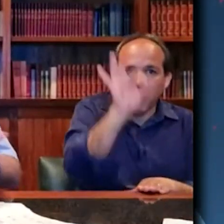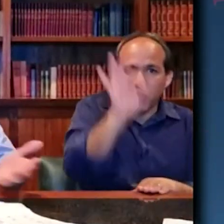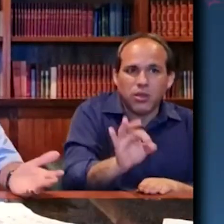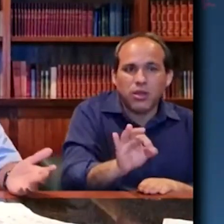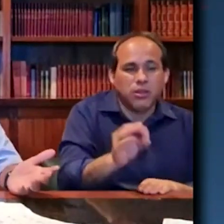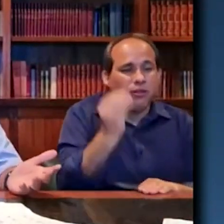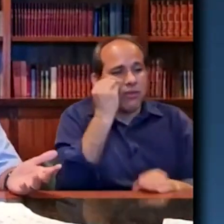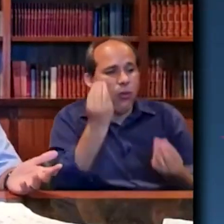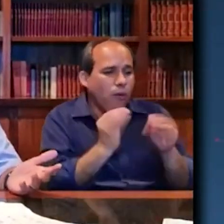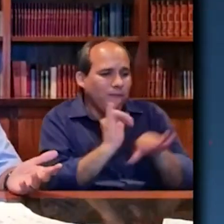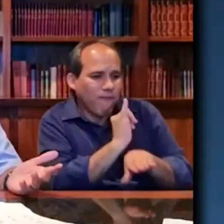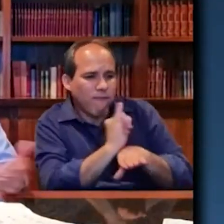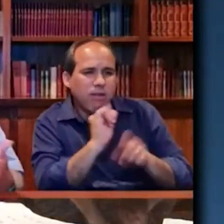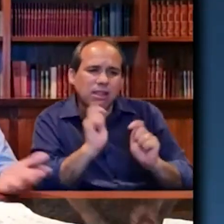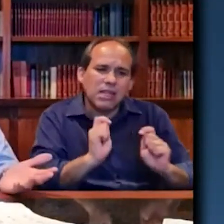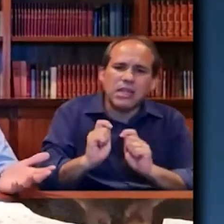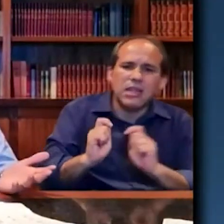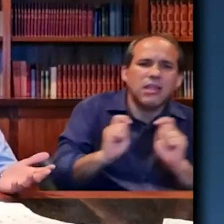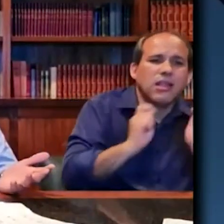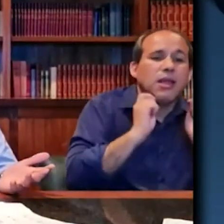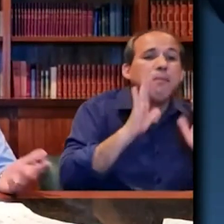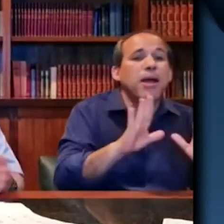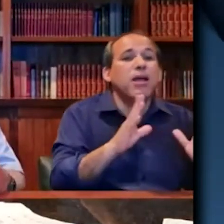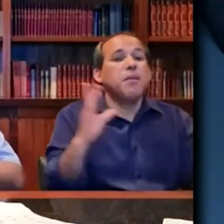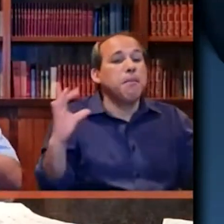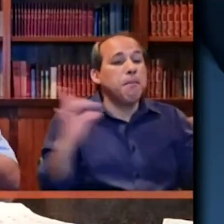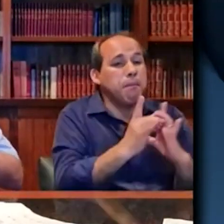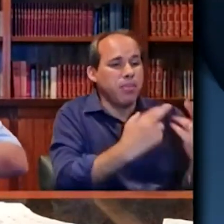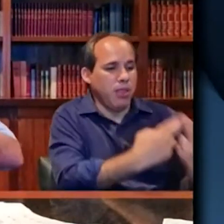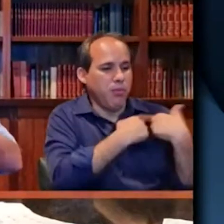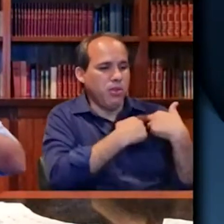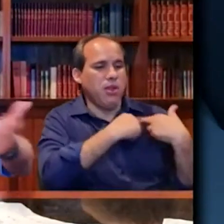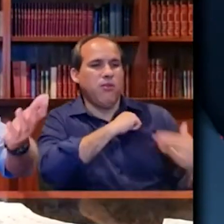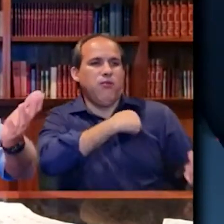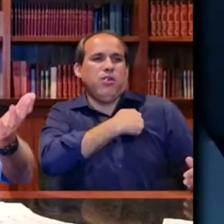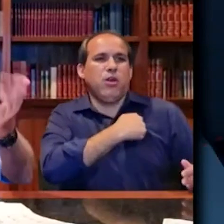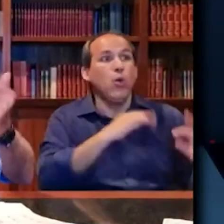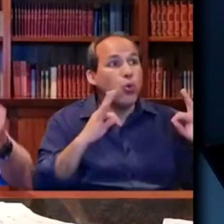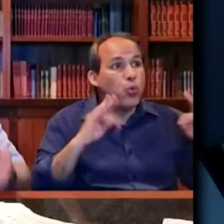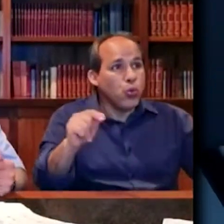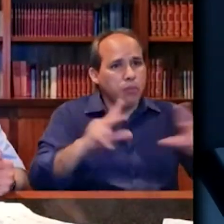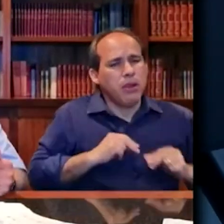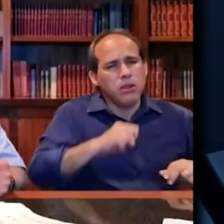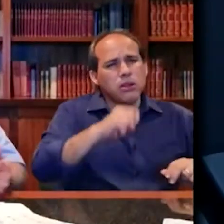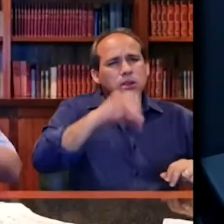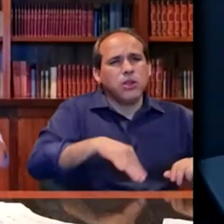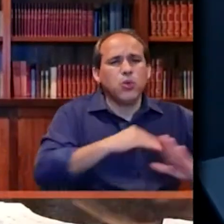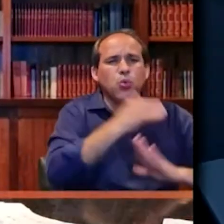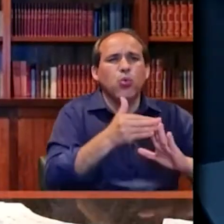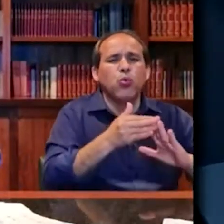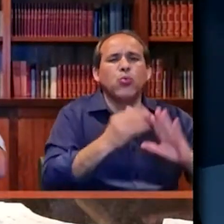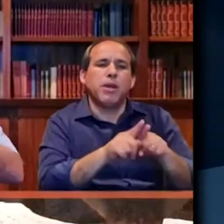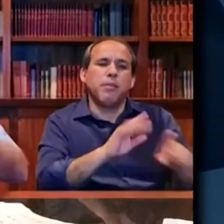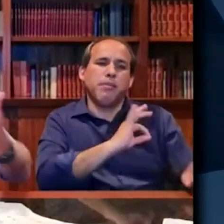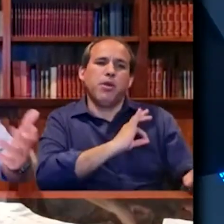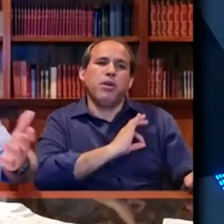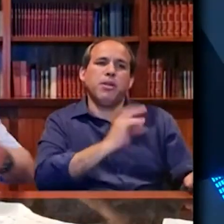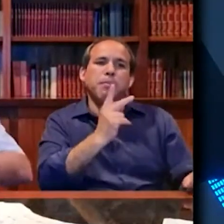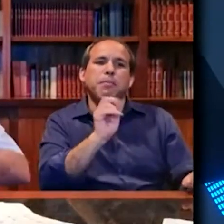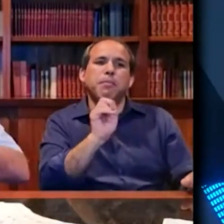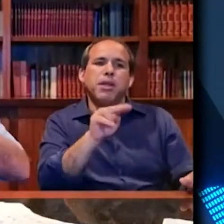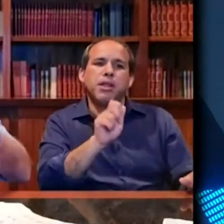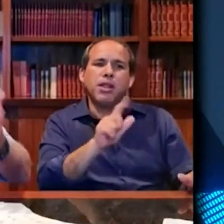são ruins, né? Os fatos conectados ao presidente da República não são positivos para a posição